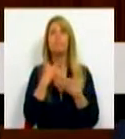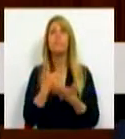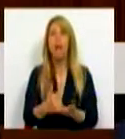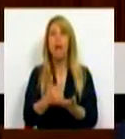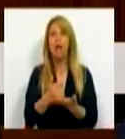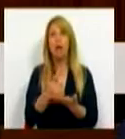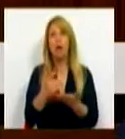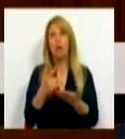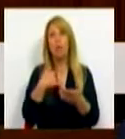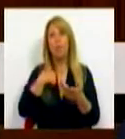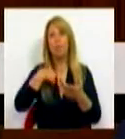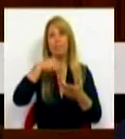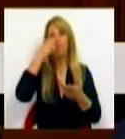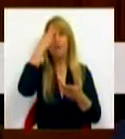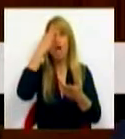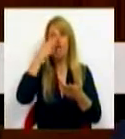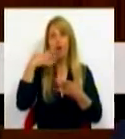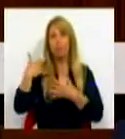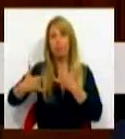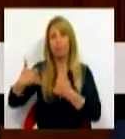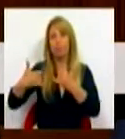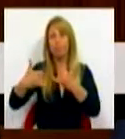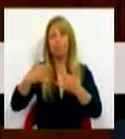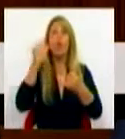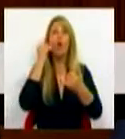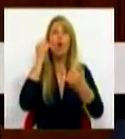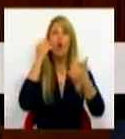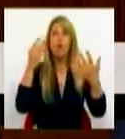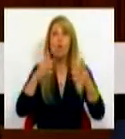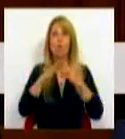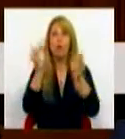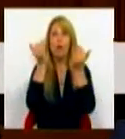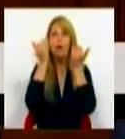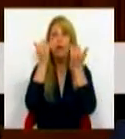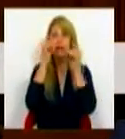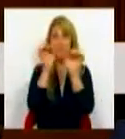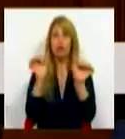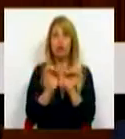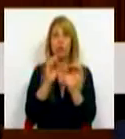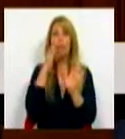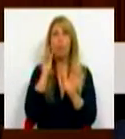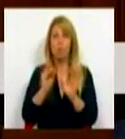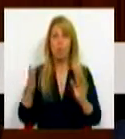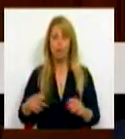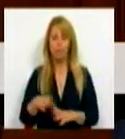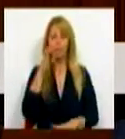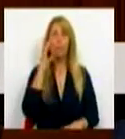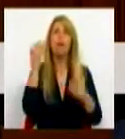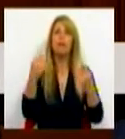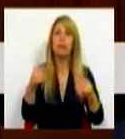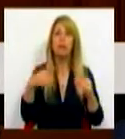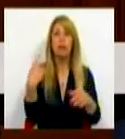assim, em relação aos sistemas de informação do banco. O banco tinha,